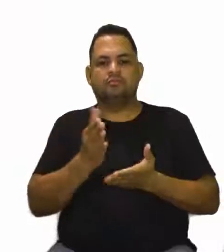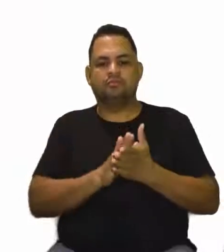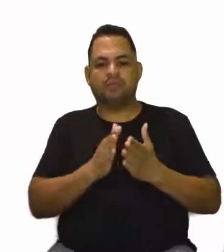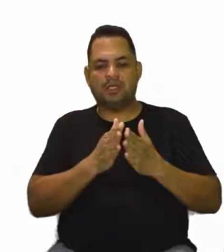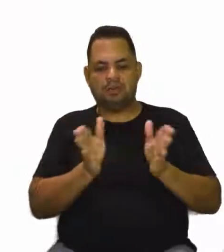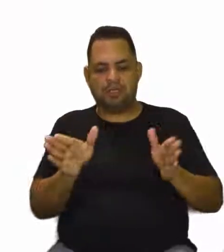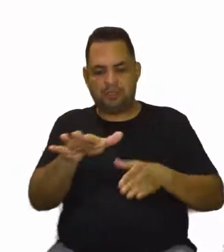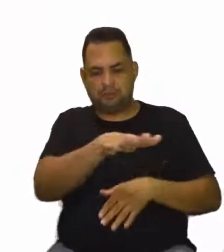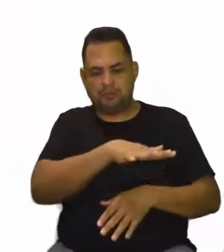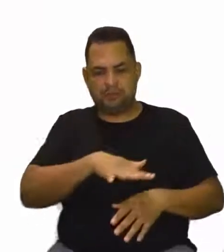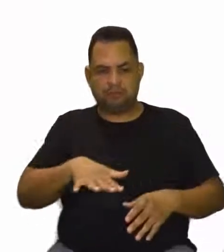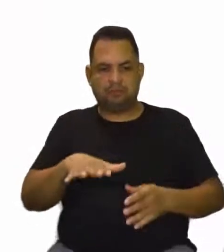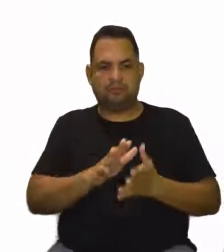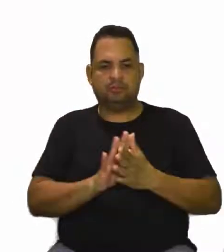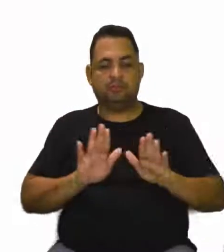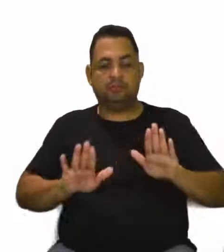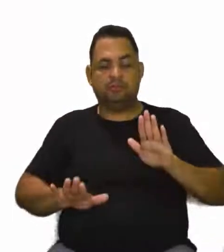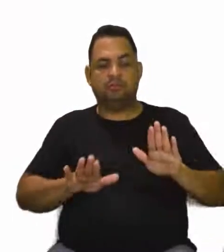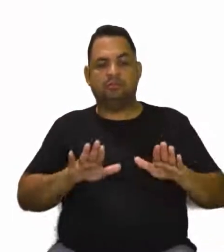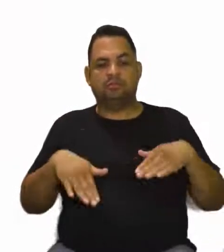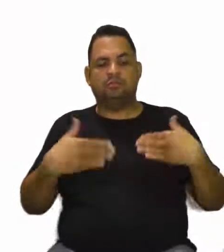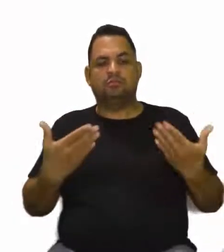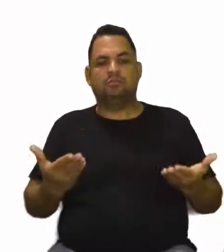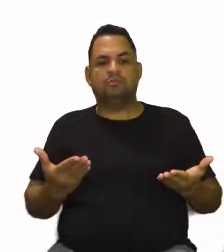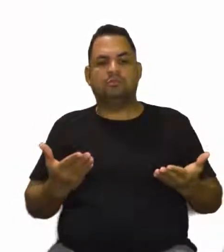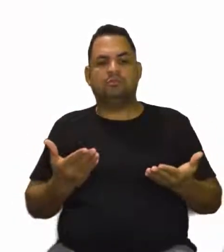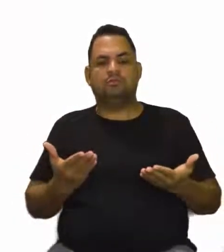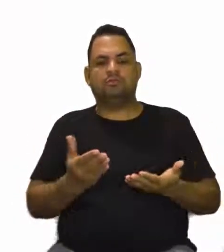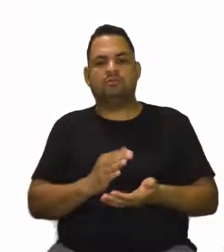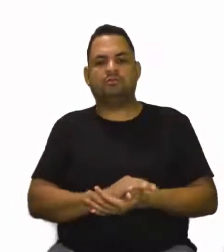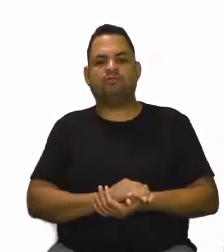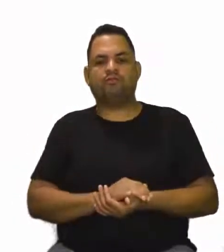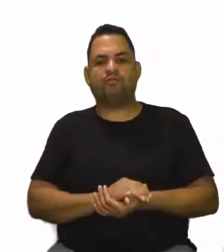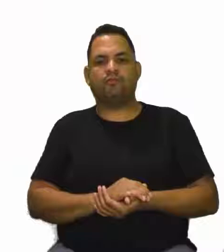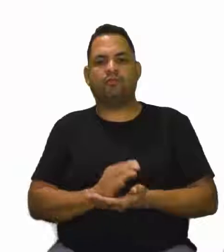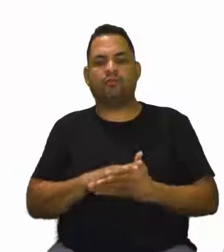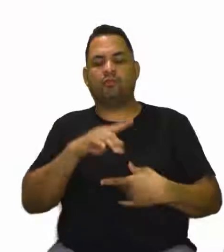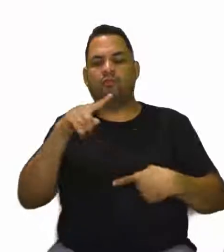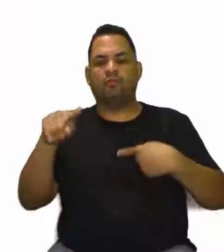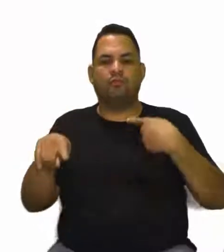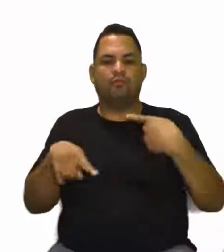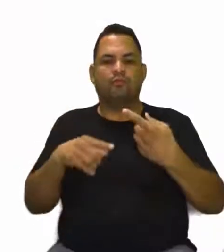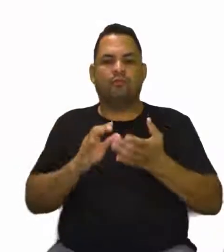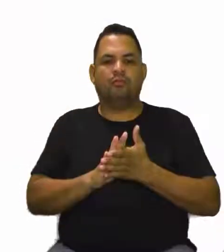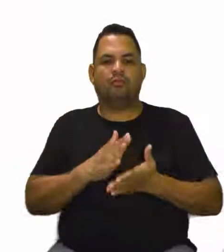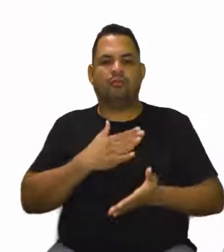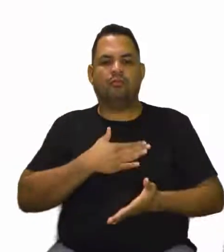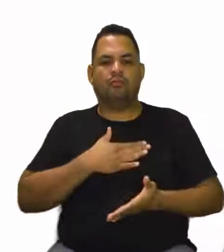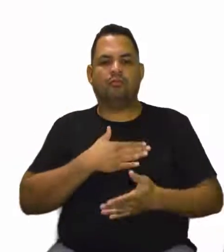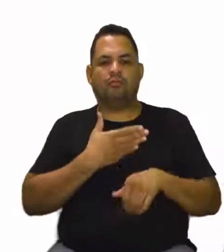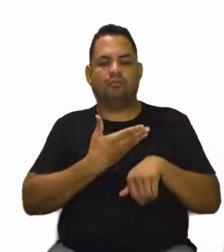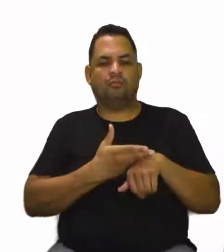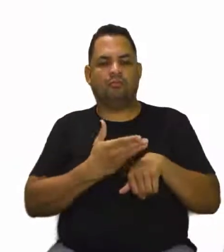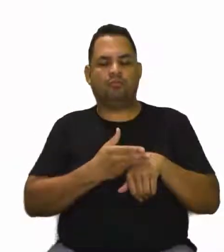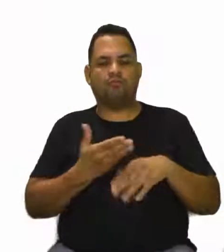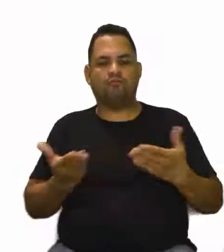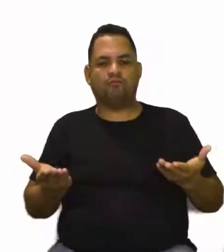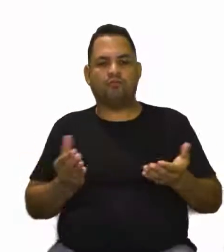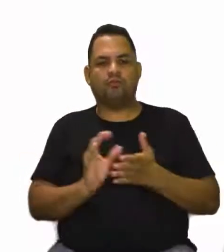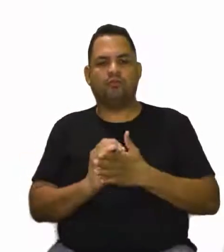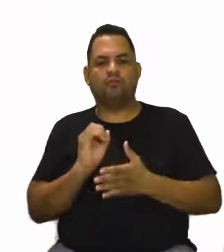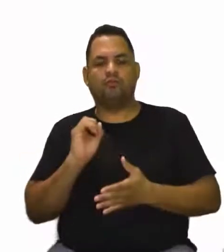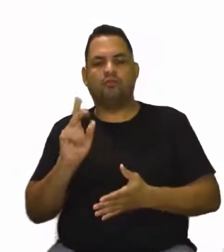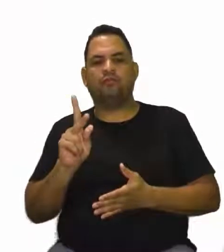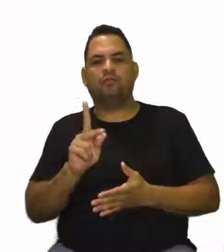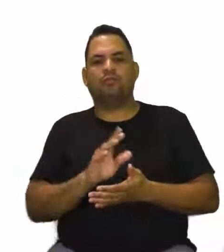espaço aberto, dependendo, né, aí do objetivo do meu treinamento,